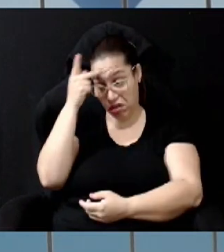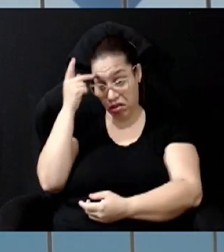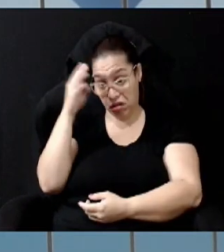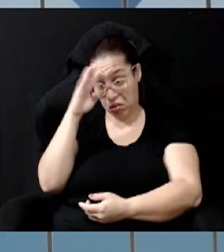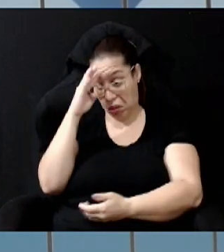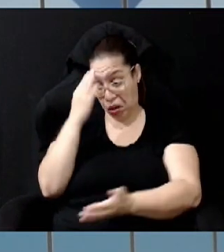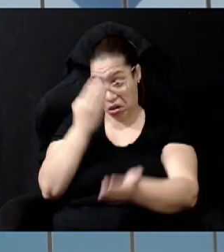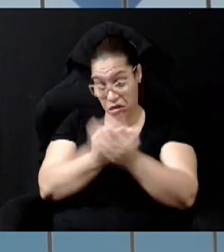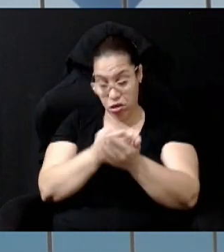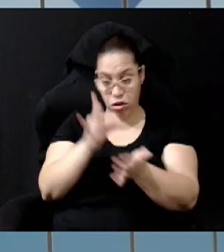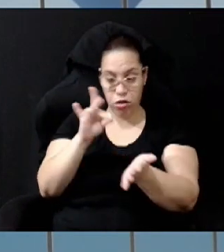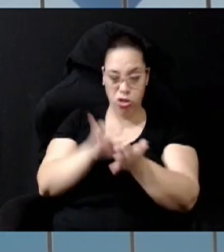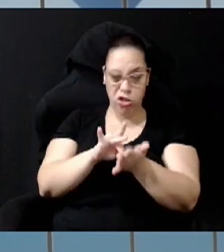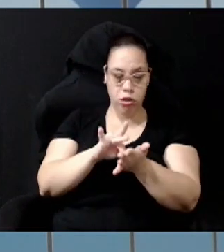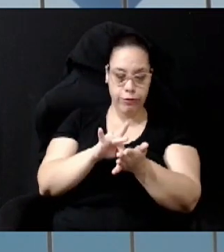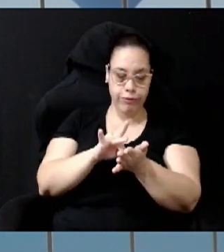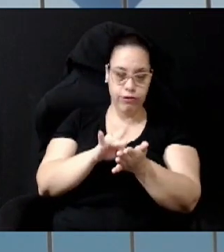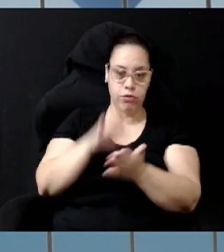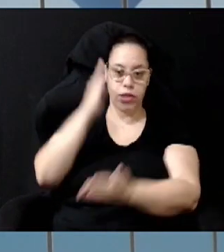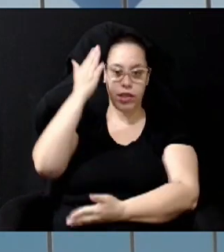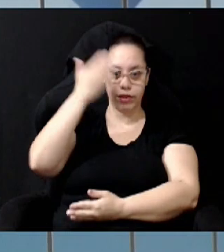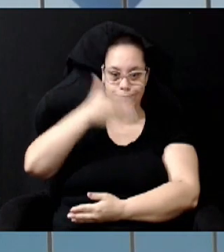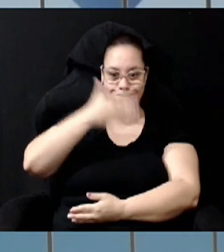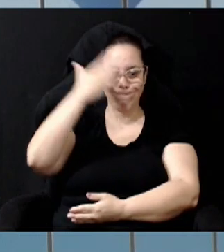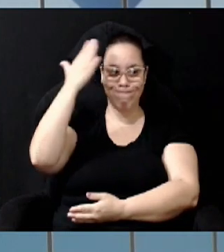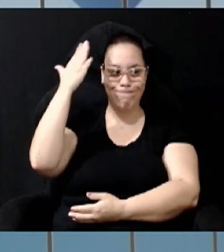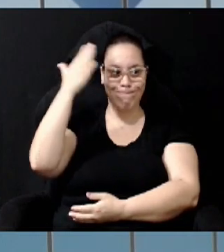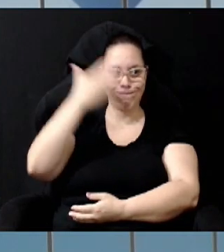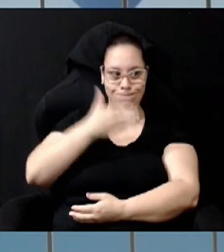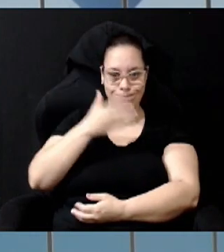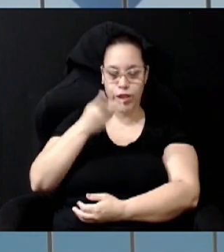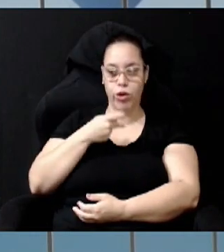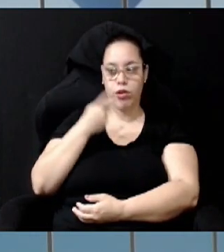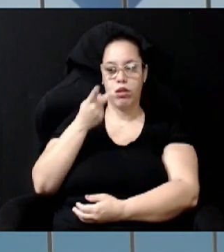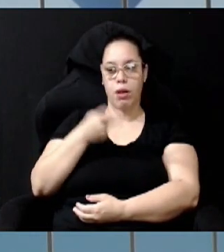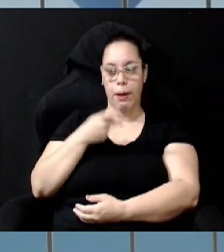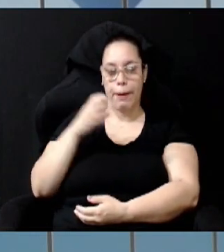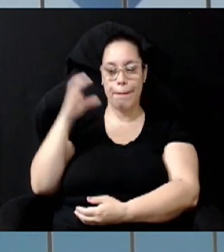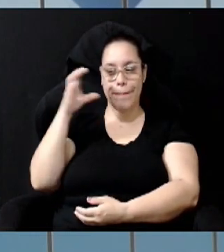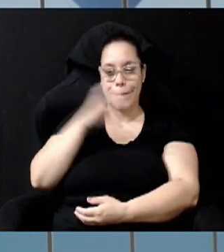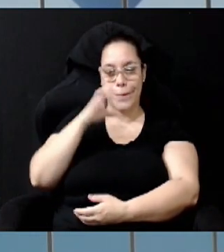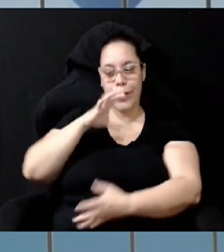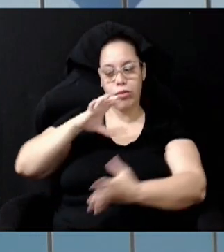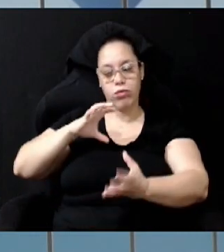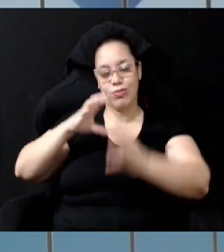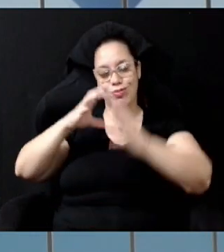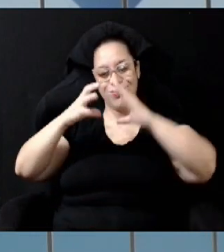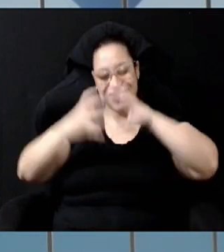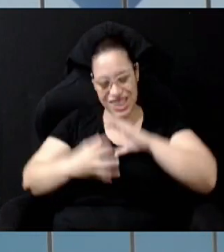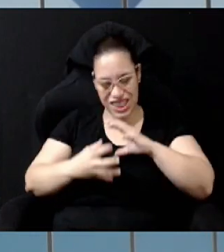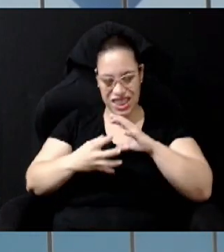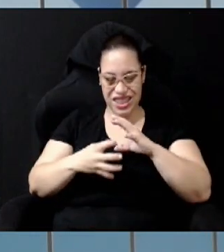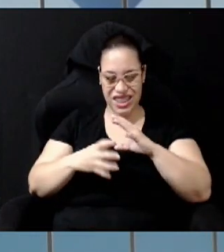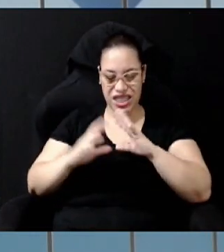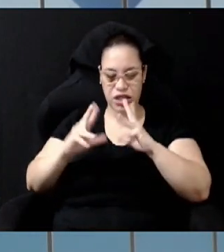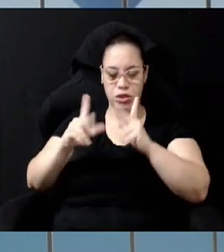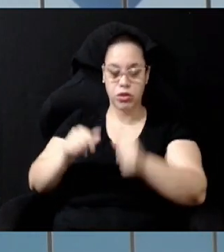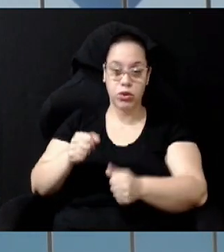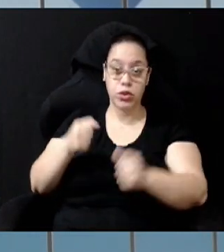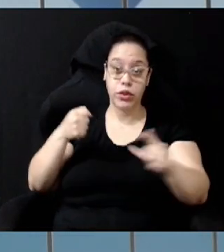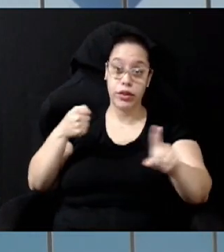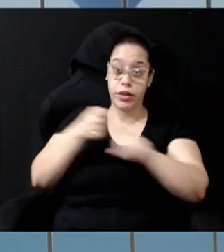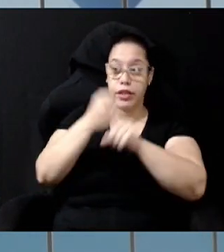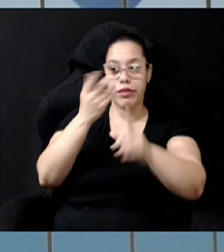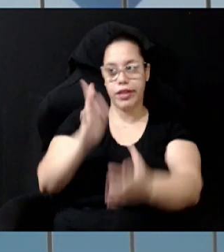acho que já é visível, como você bem citou, nesses eventos climáticos extremos que o mundo inteiro tem enfrentado. E aqui